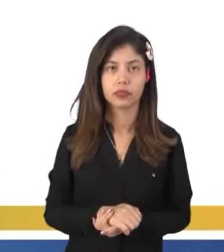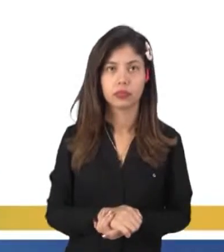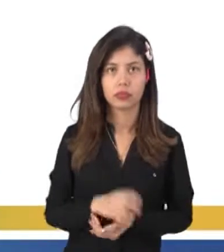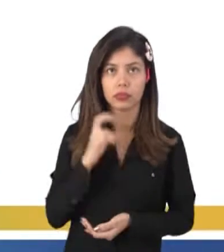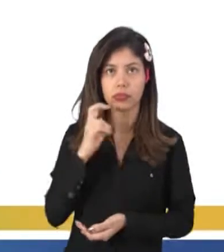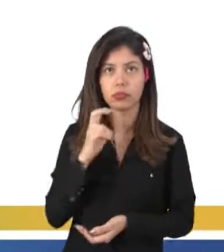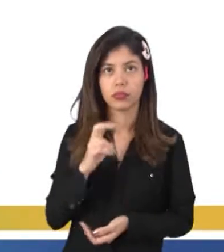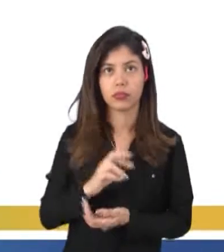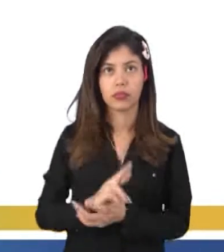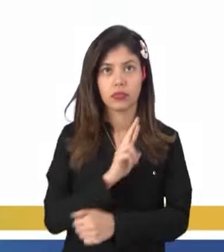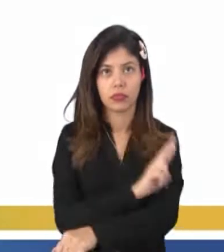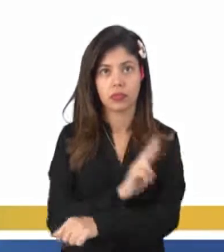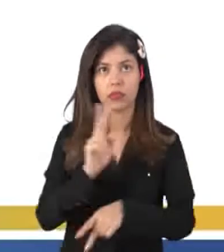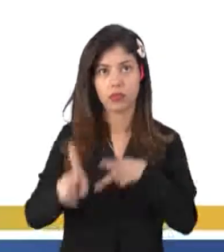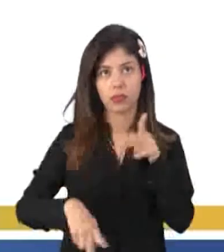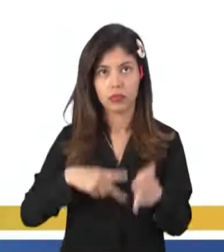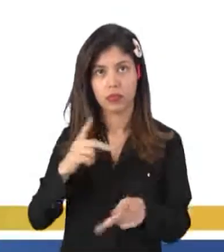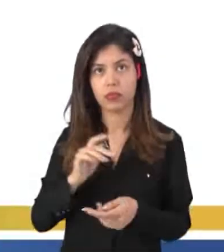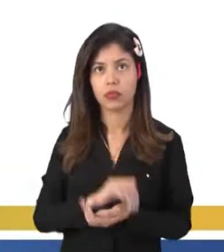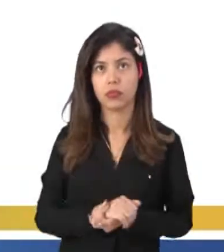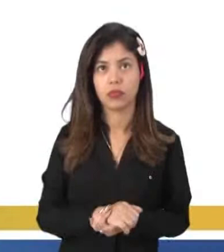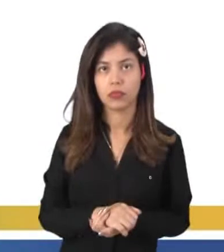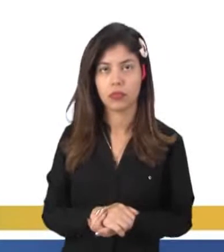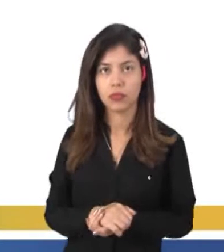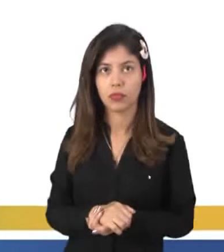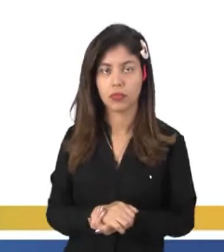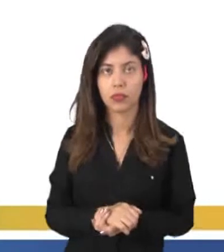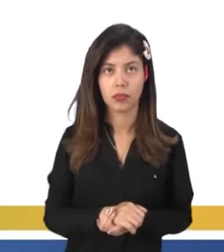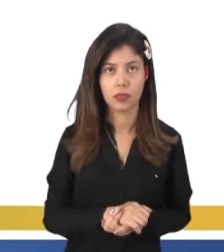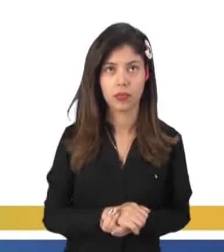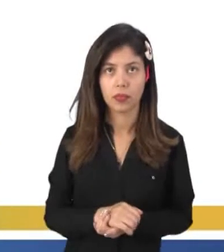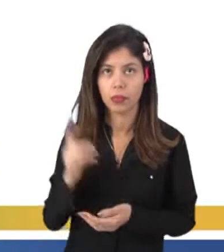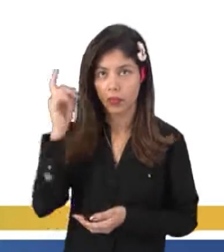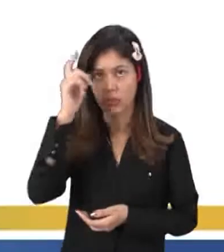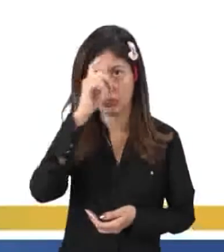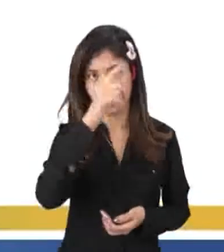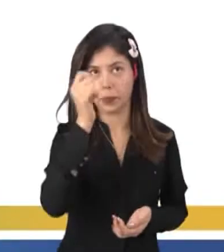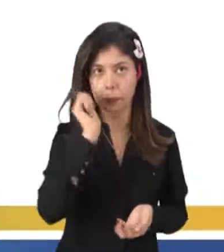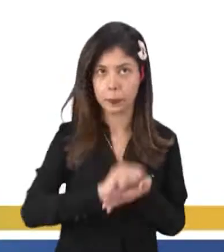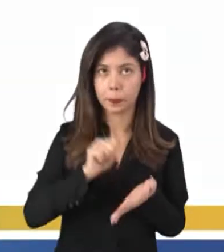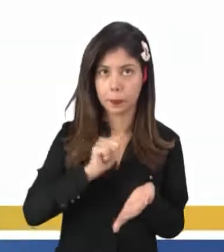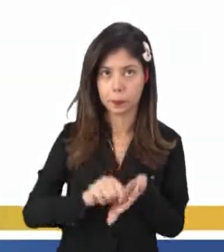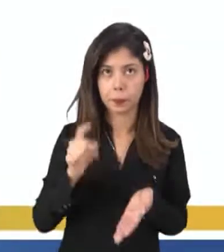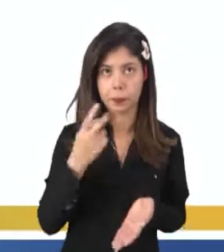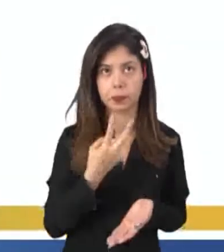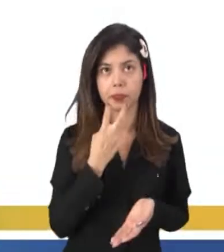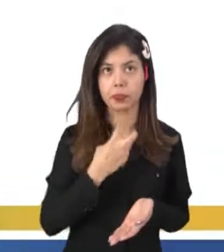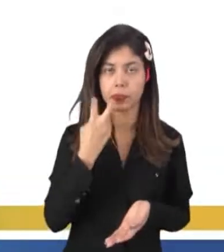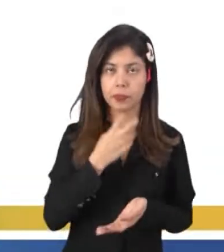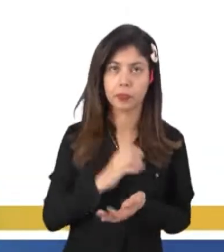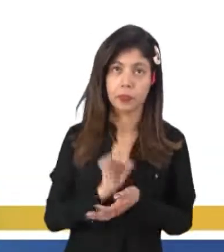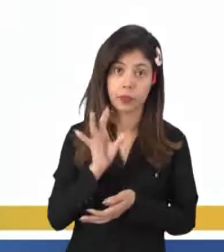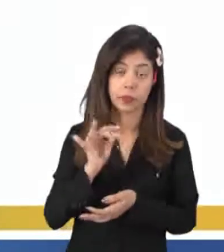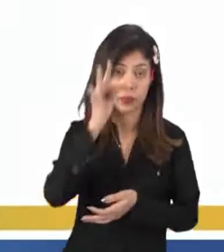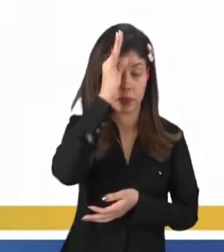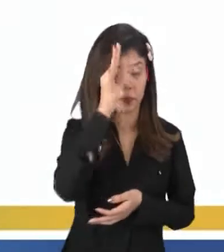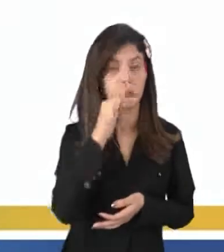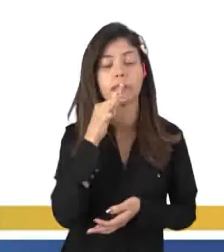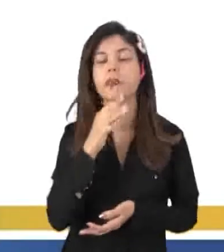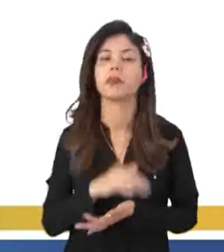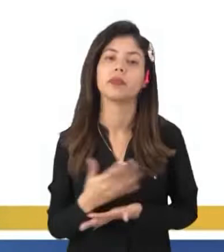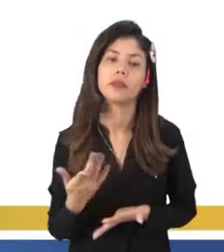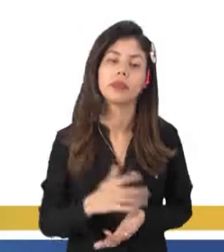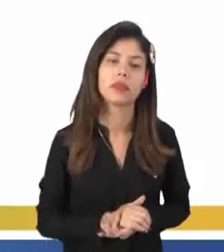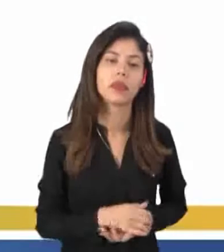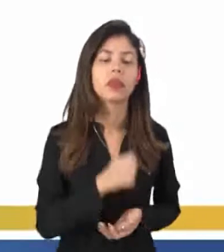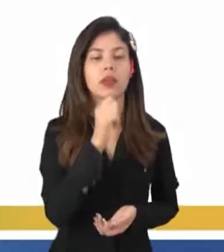No 5, religiões de povos com acesso difícil às línguas escritas mantêm somente tradições orais. Então